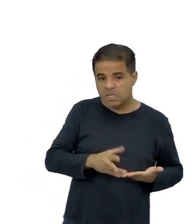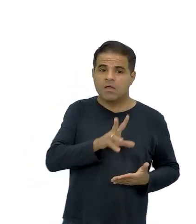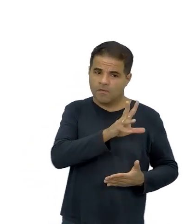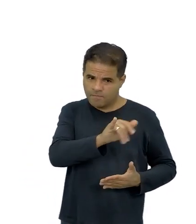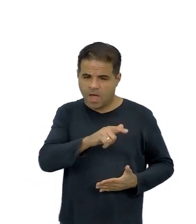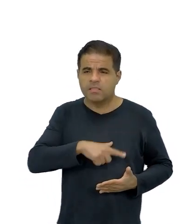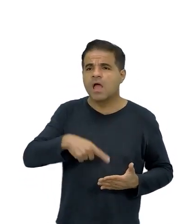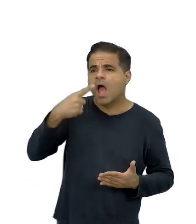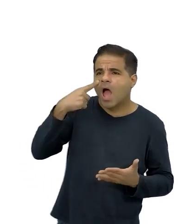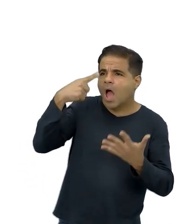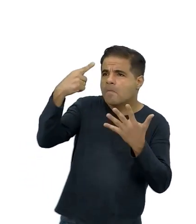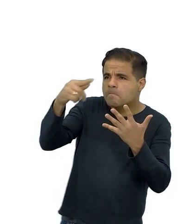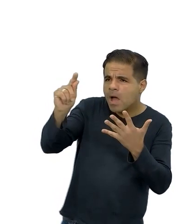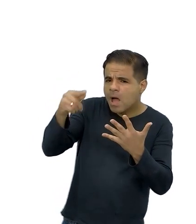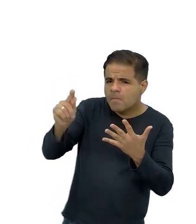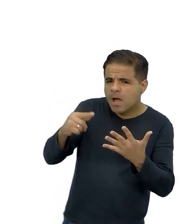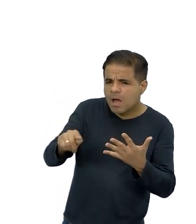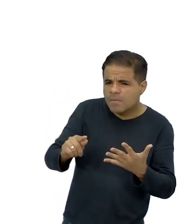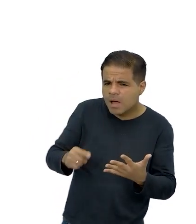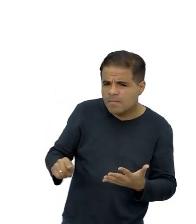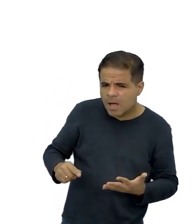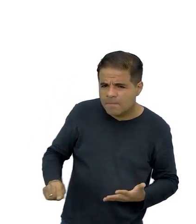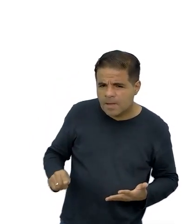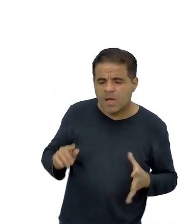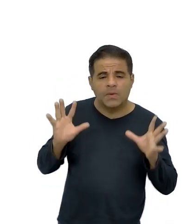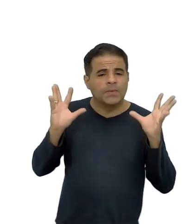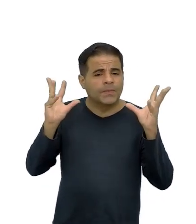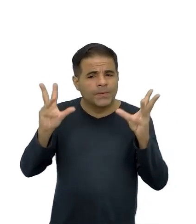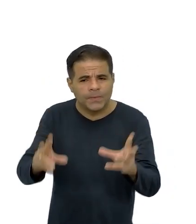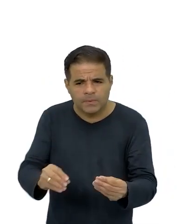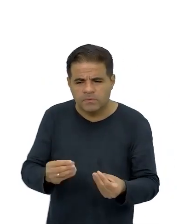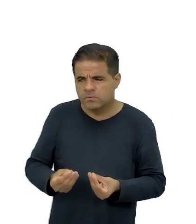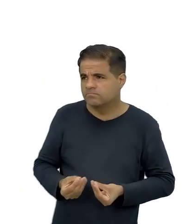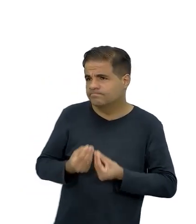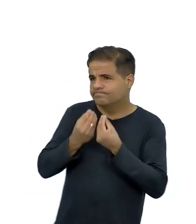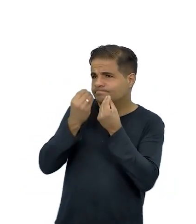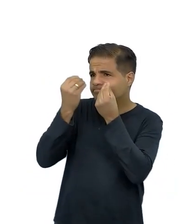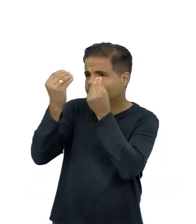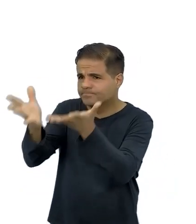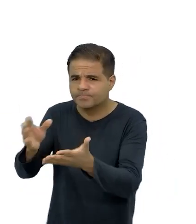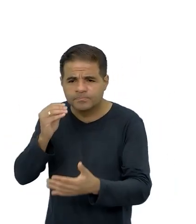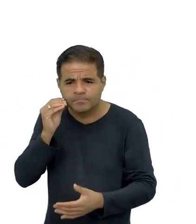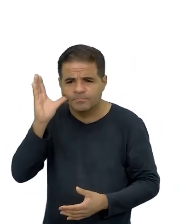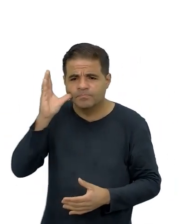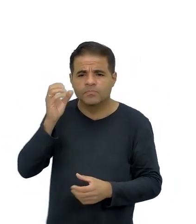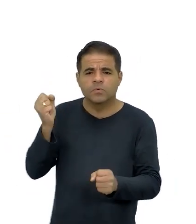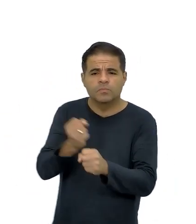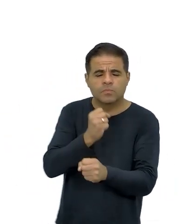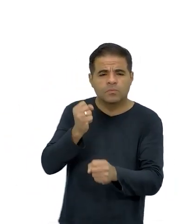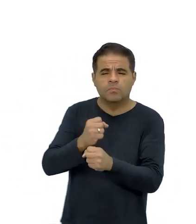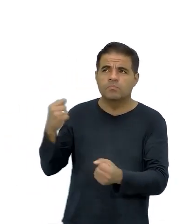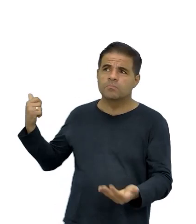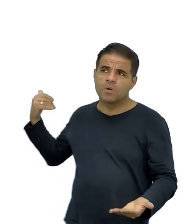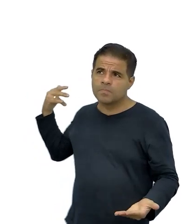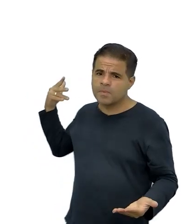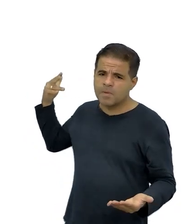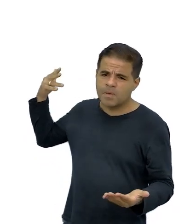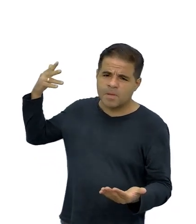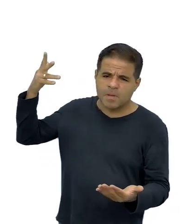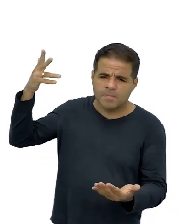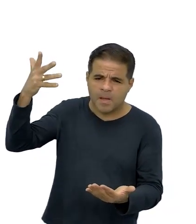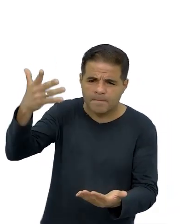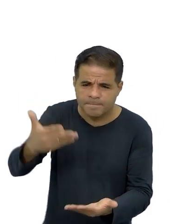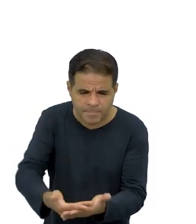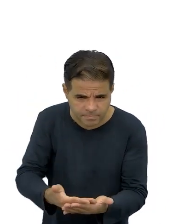que pôr em jogo tudo o que aprenderam e empregar os conhecimentos construídos ao longo dessa sequência sobre